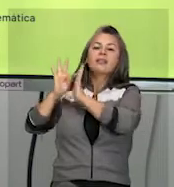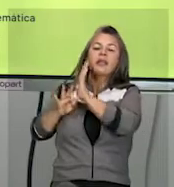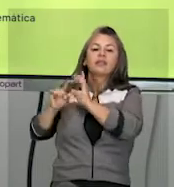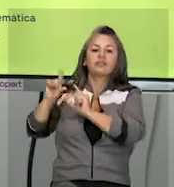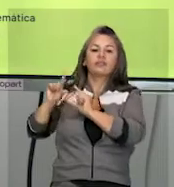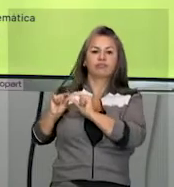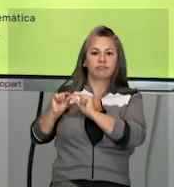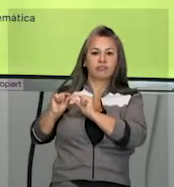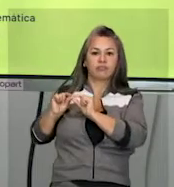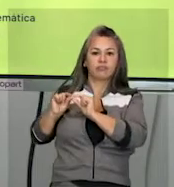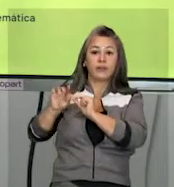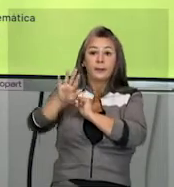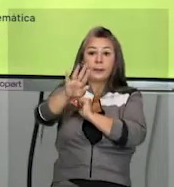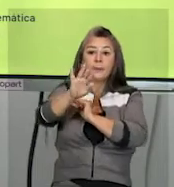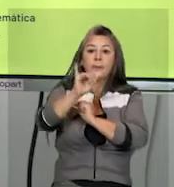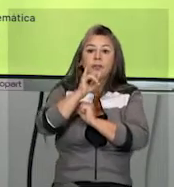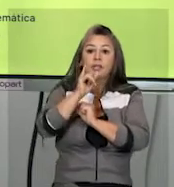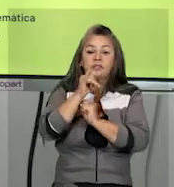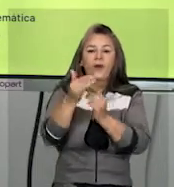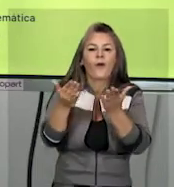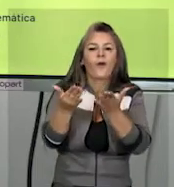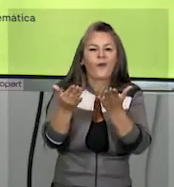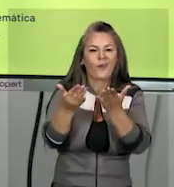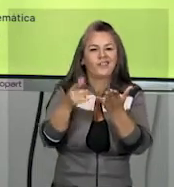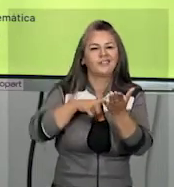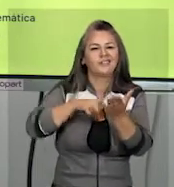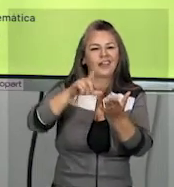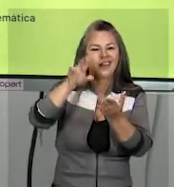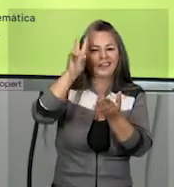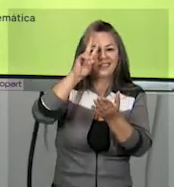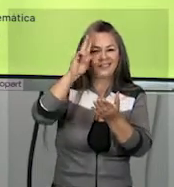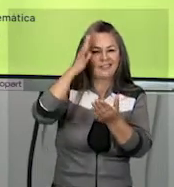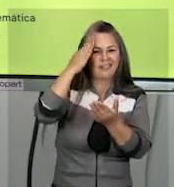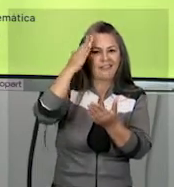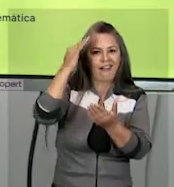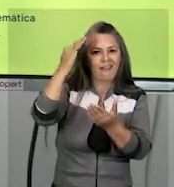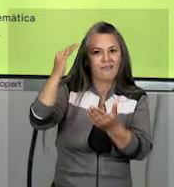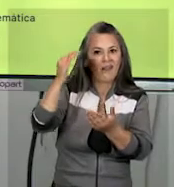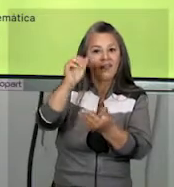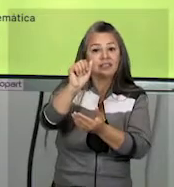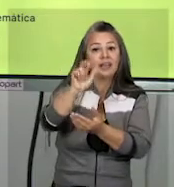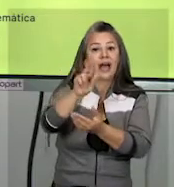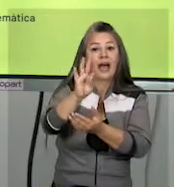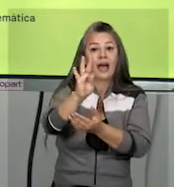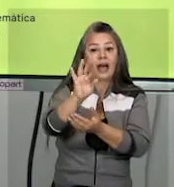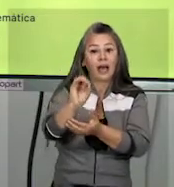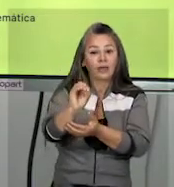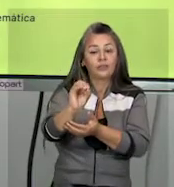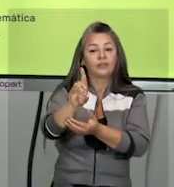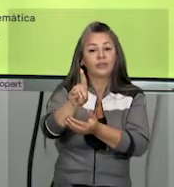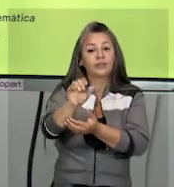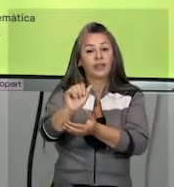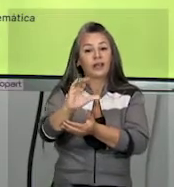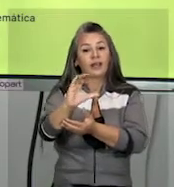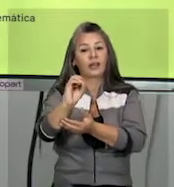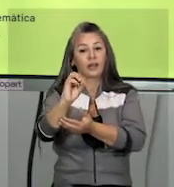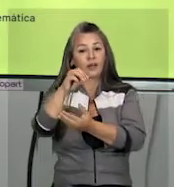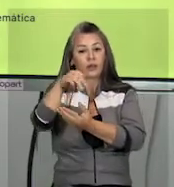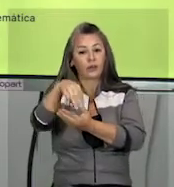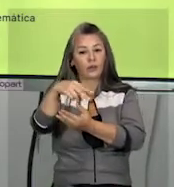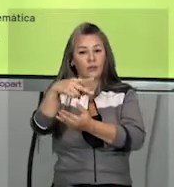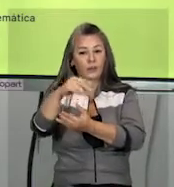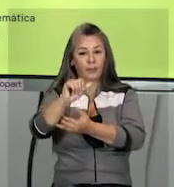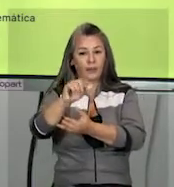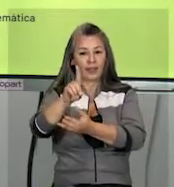Compadecida. Aquele Auto da Compadecida, você percebe o elemento religioso, o social, né? Em que há